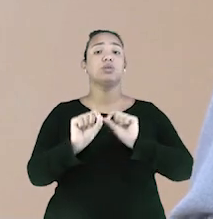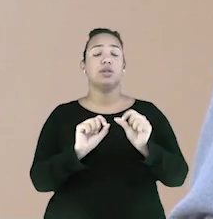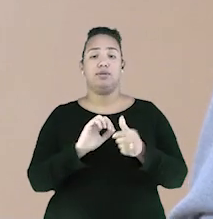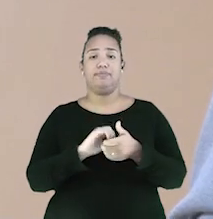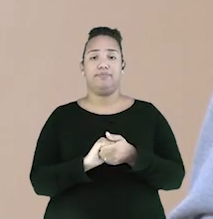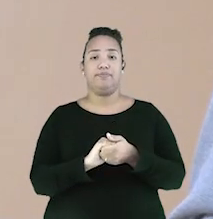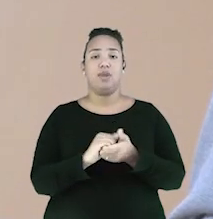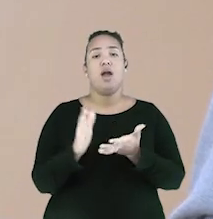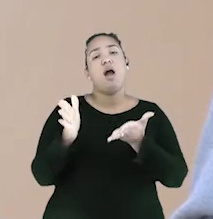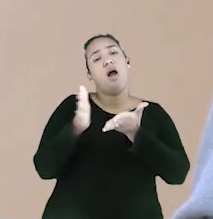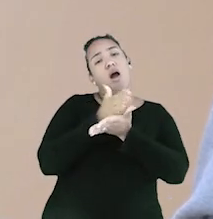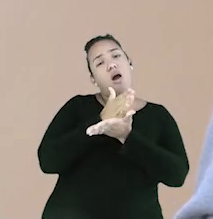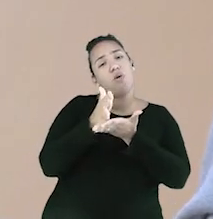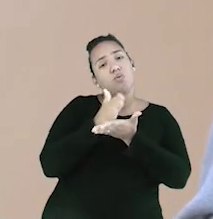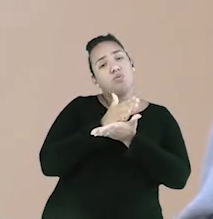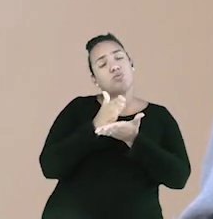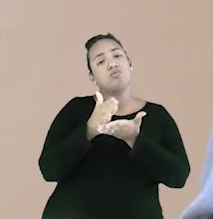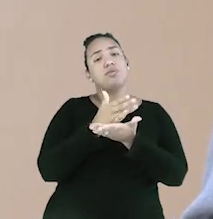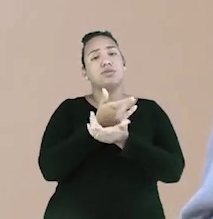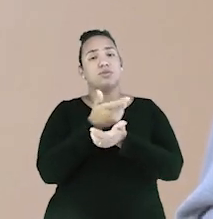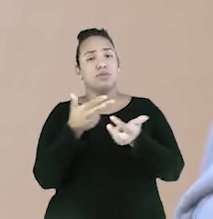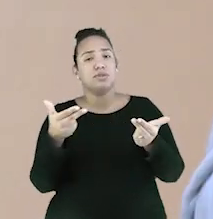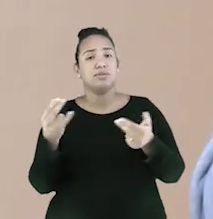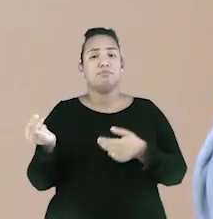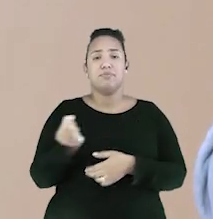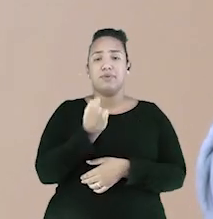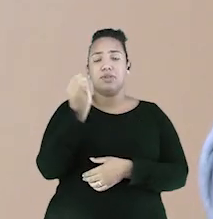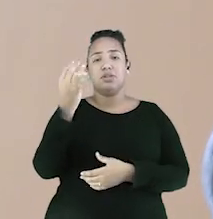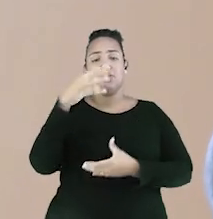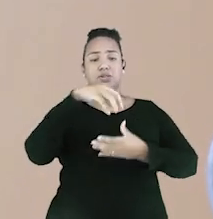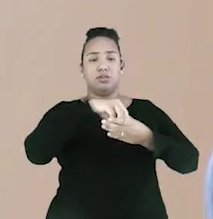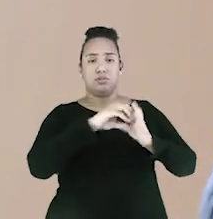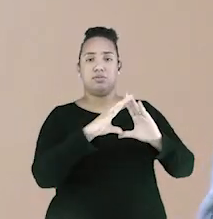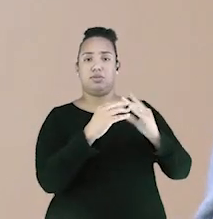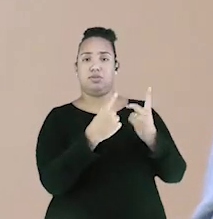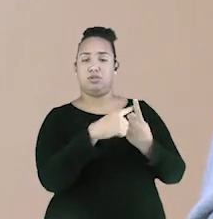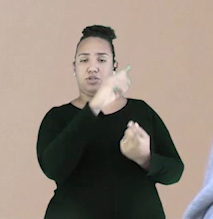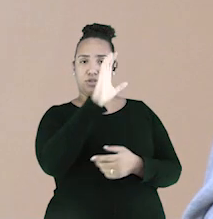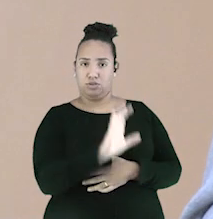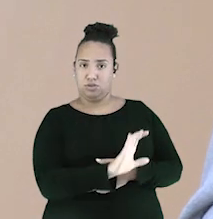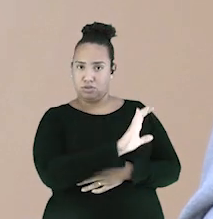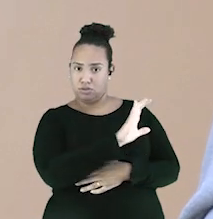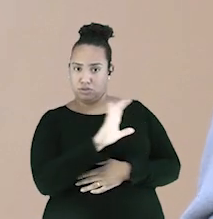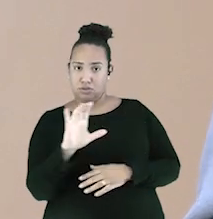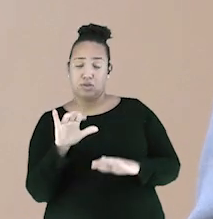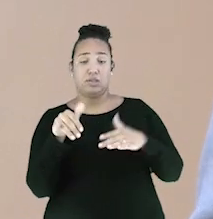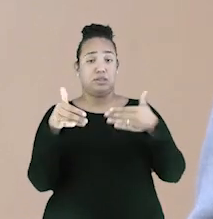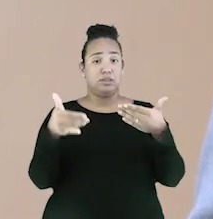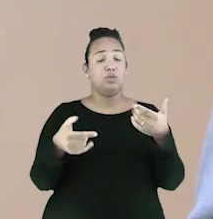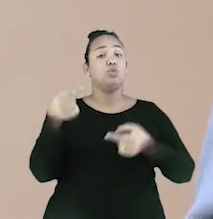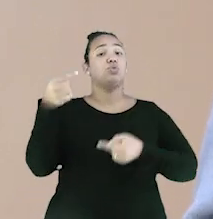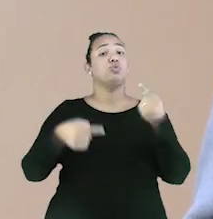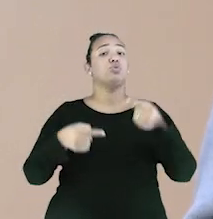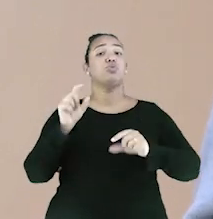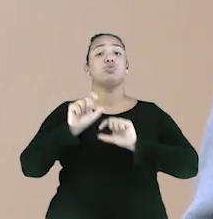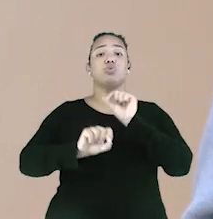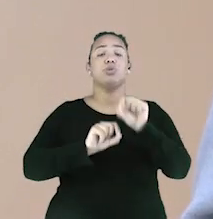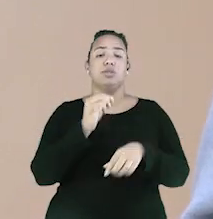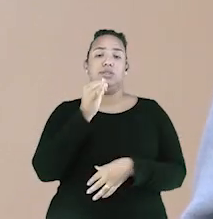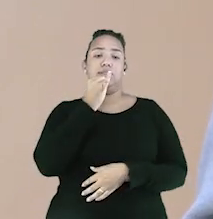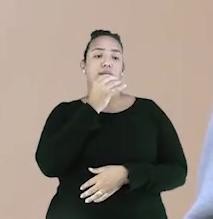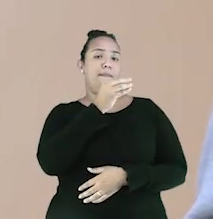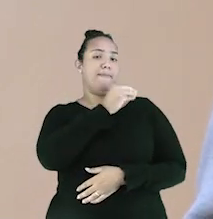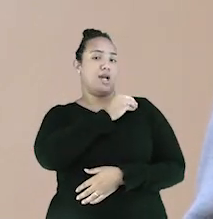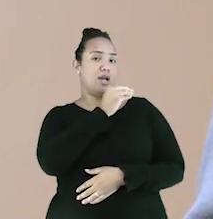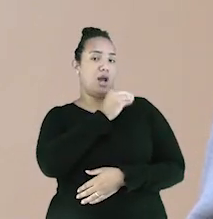reforçou algumas questões doutrinárias importantes do catolicismo. Assim, foram tratadas de questões